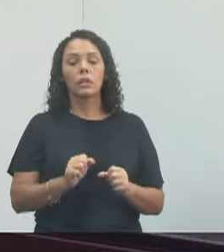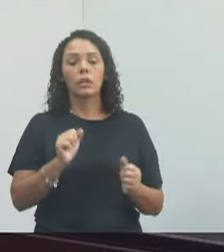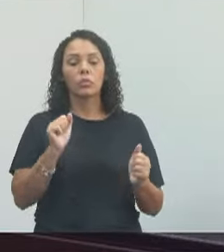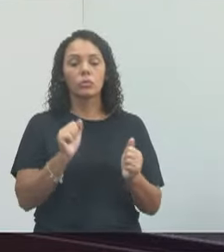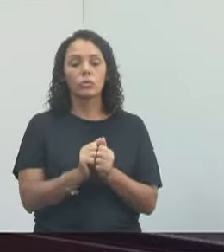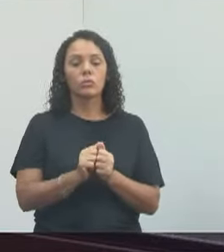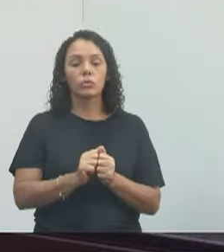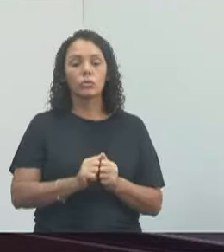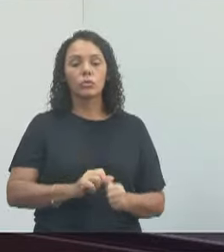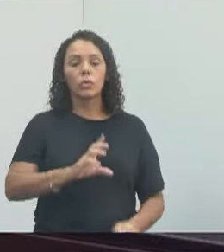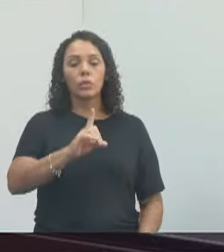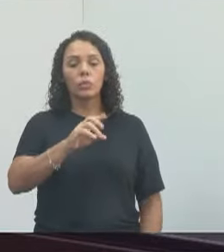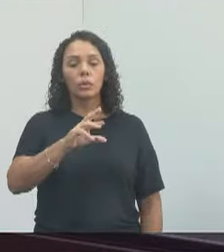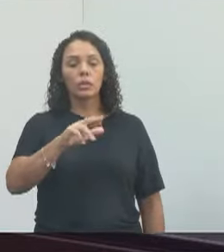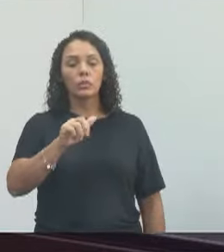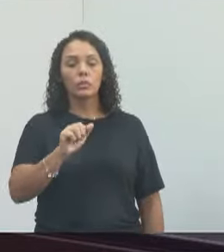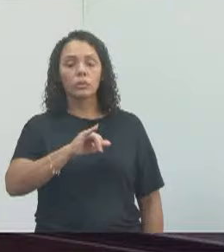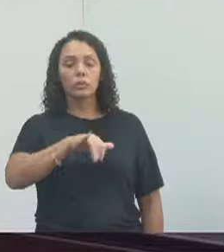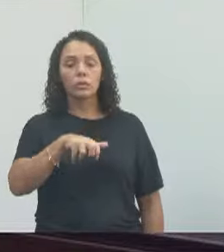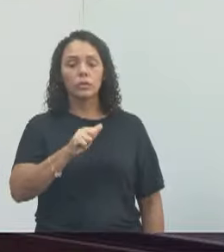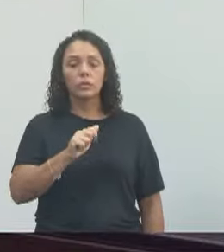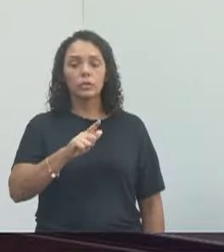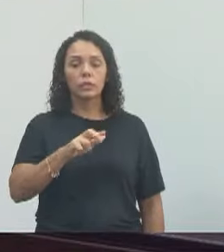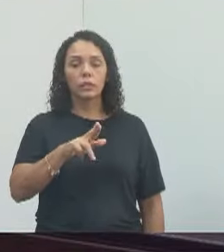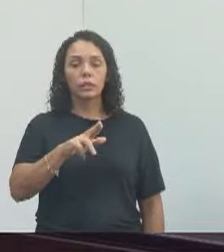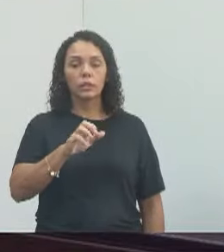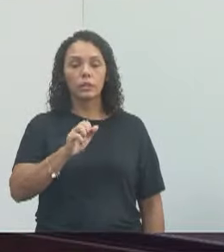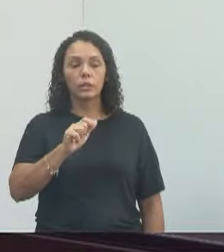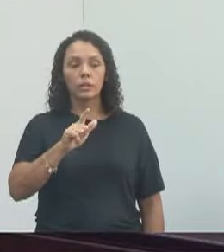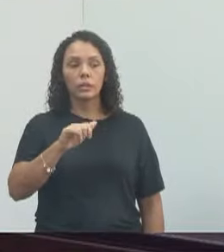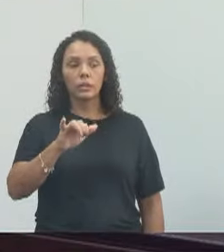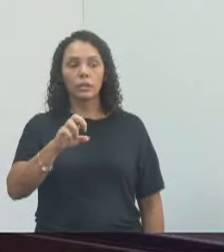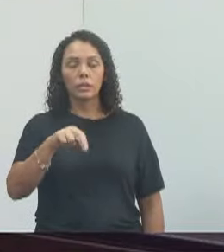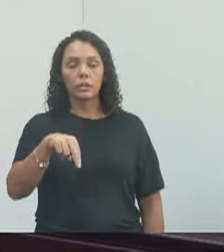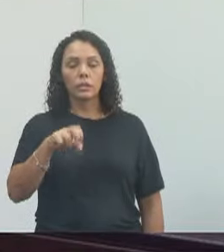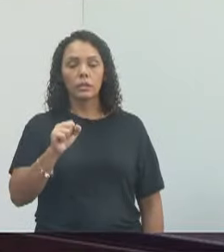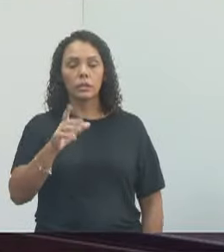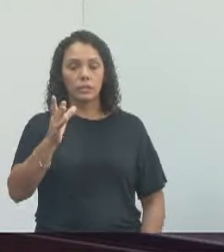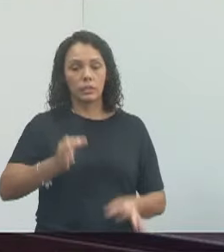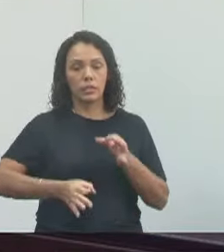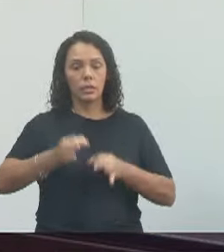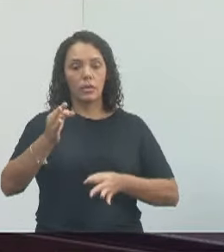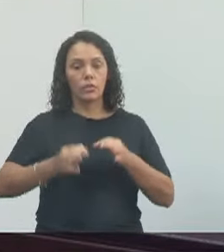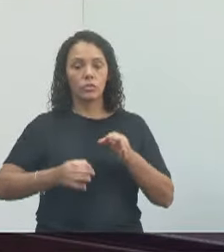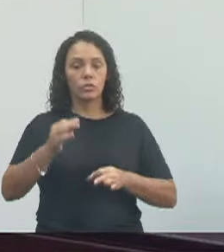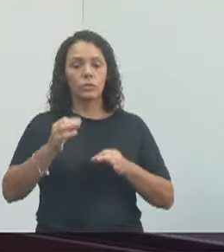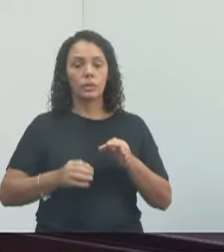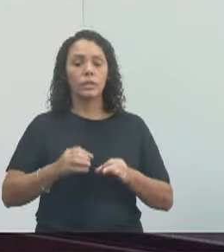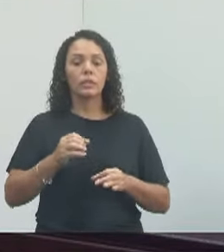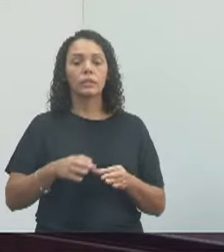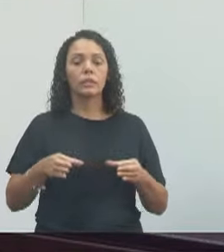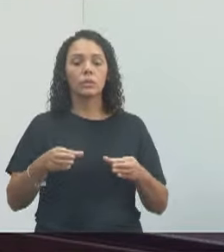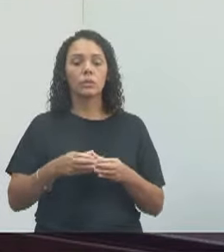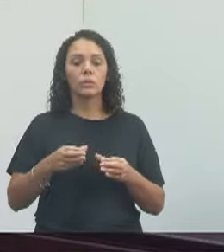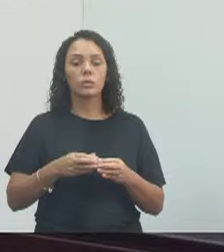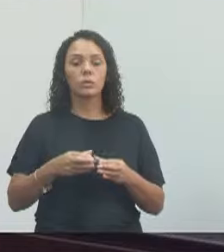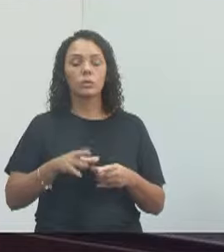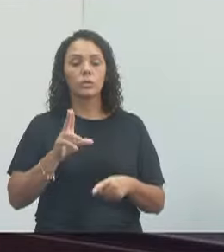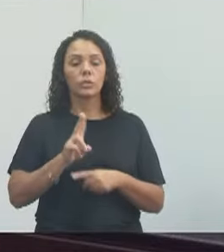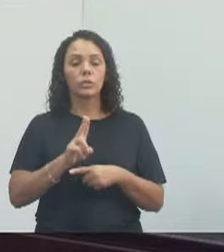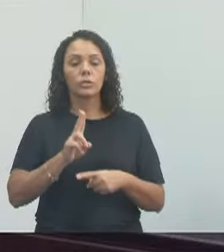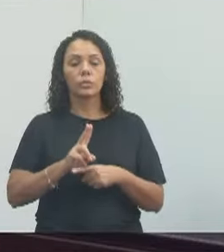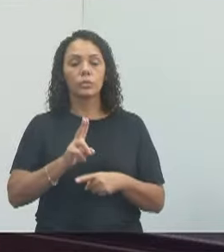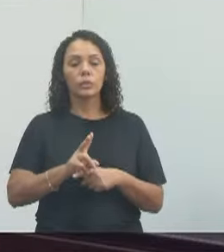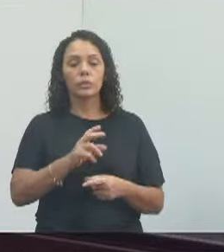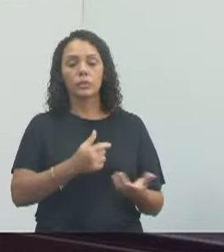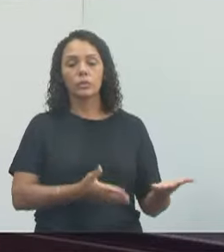é a nossa juíza aqui da Vara da Infância e da Juventude tem buscado alternativas para melhorar a atenção a essa